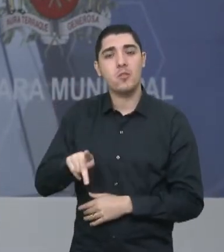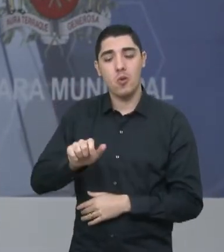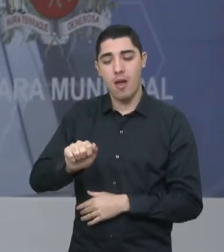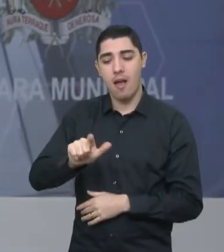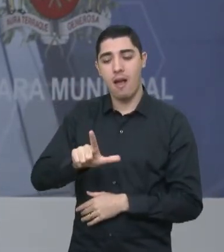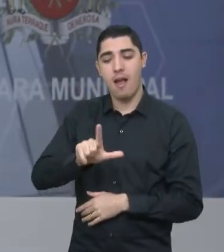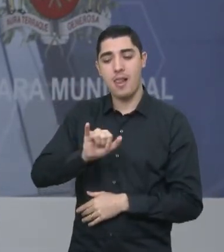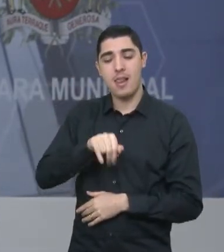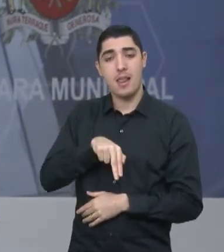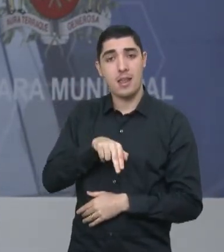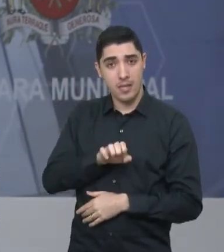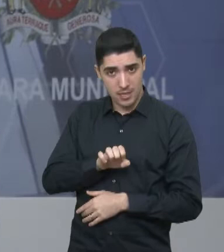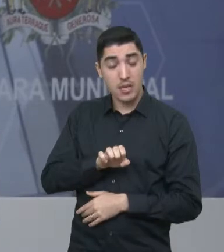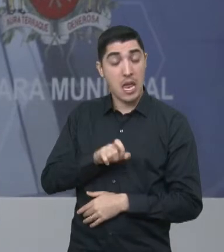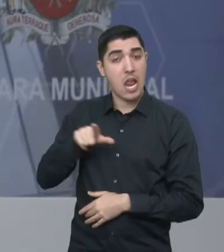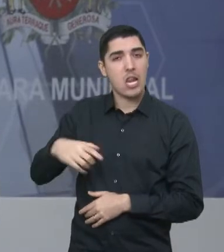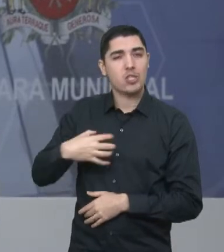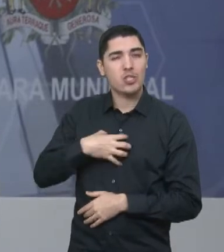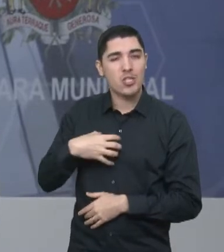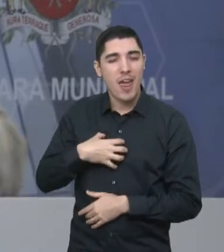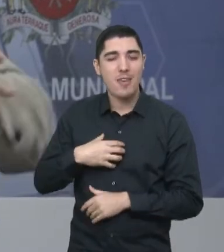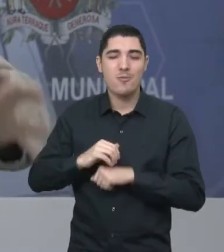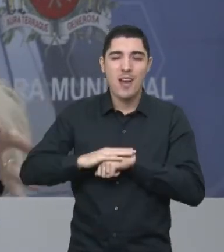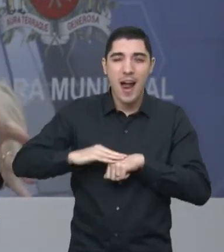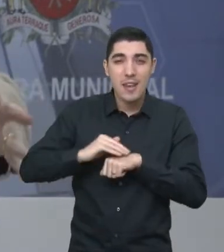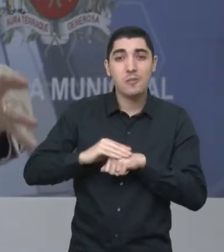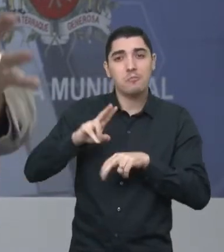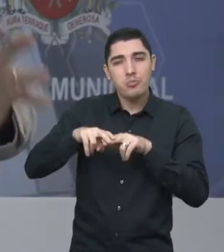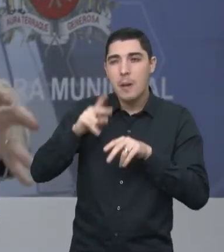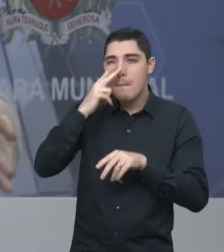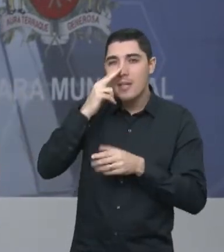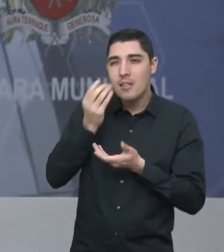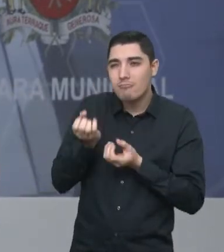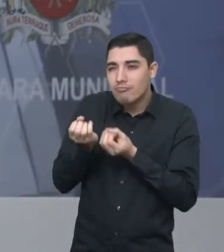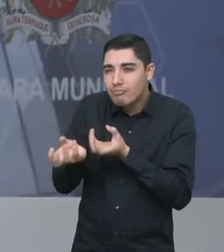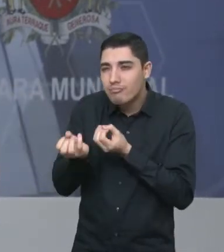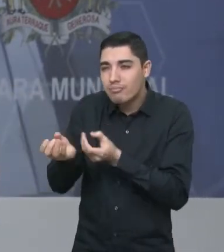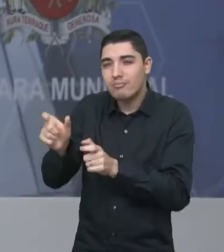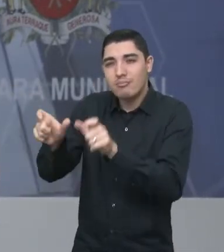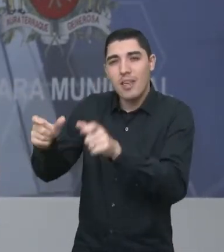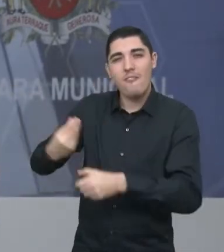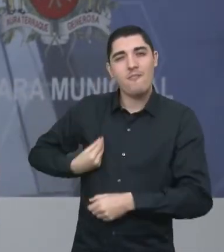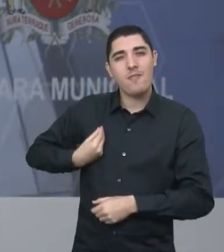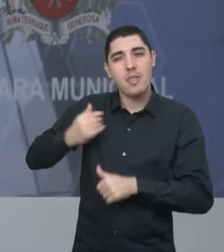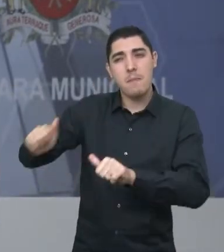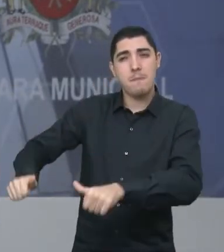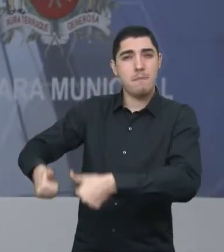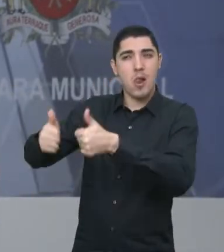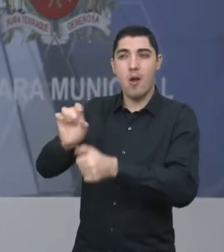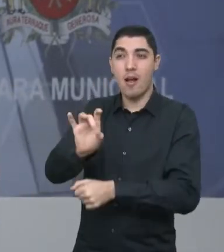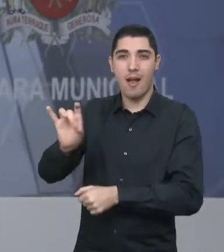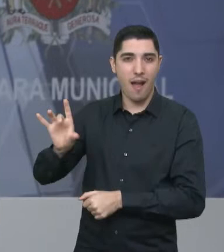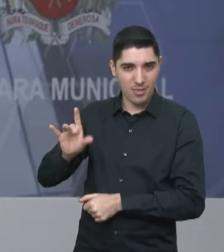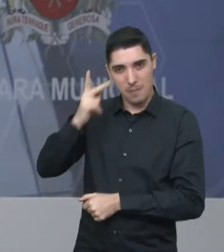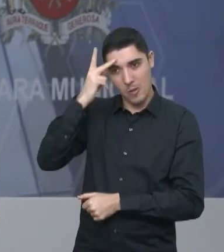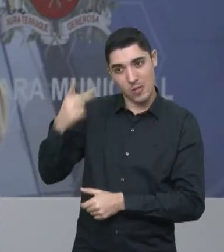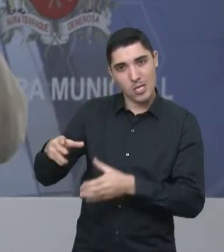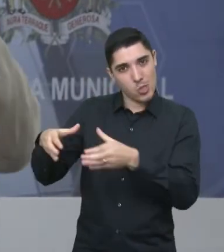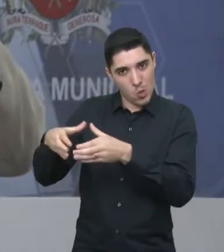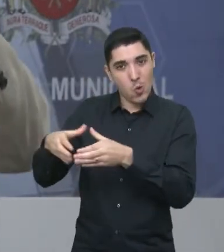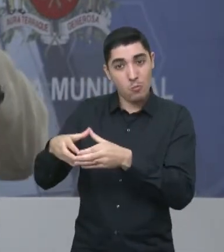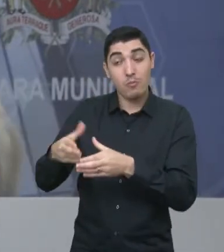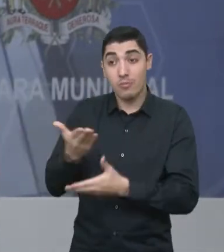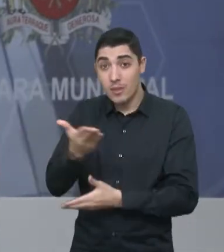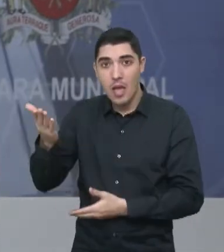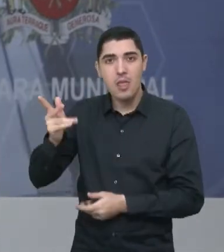jeito carinhoso consegue tirar o melhor de cada membro do grupo Jovens de Coração. Que vocês possam ter vida